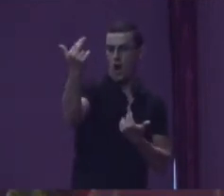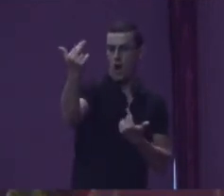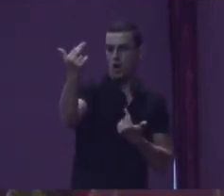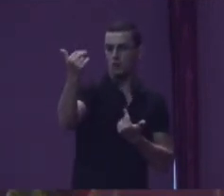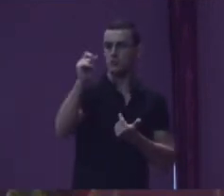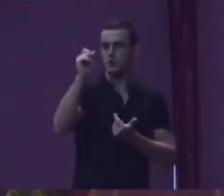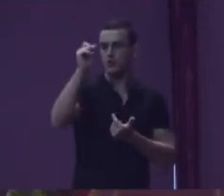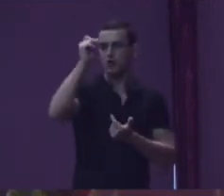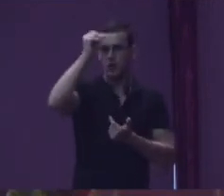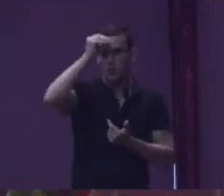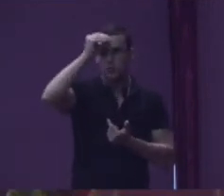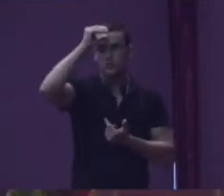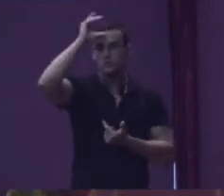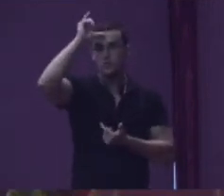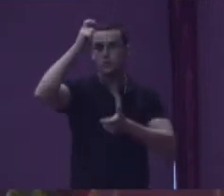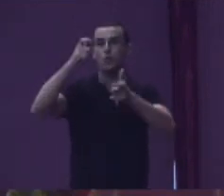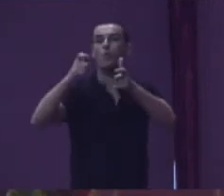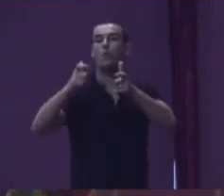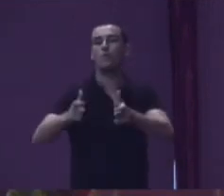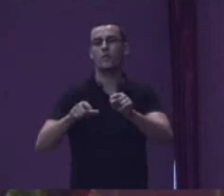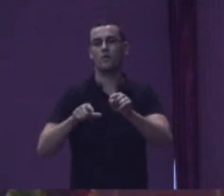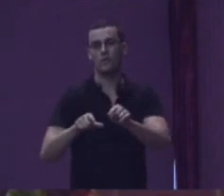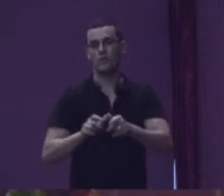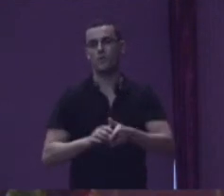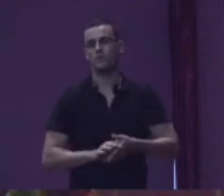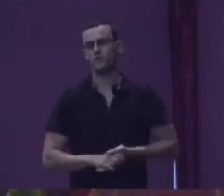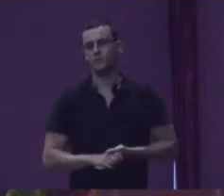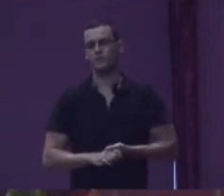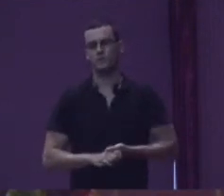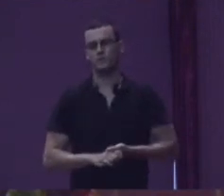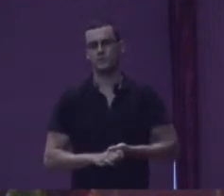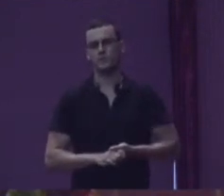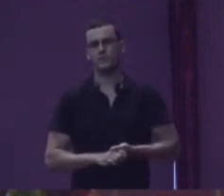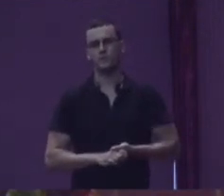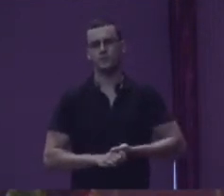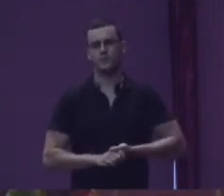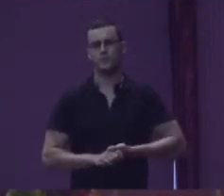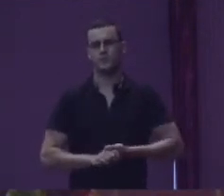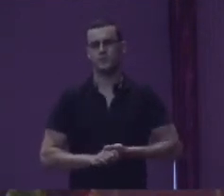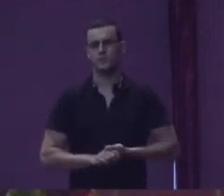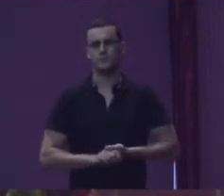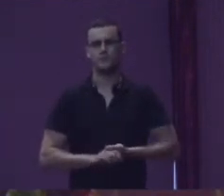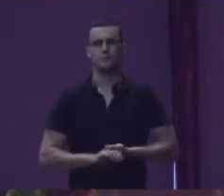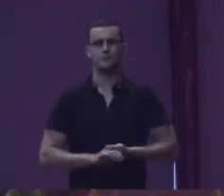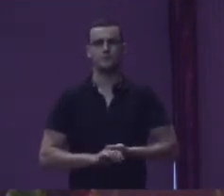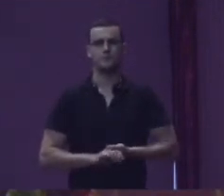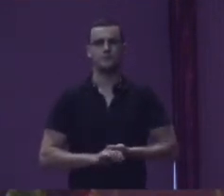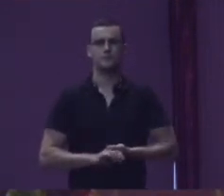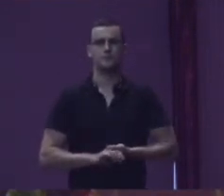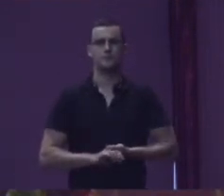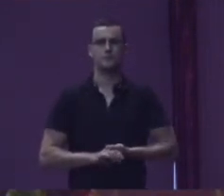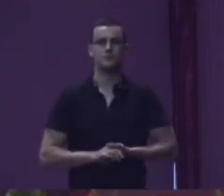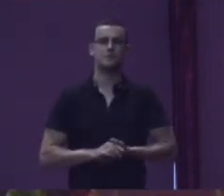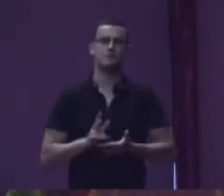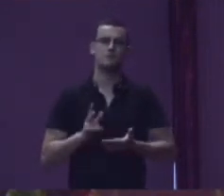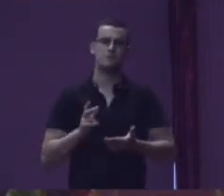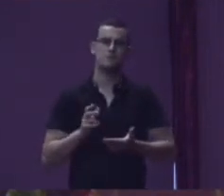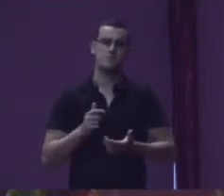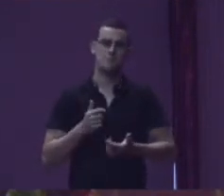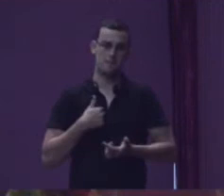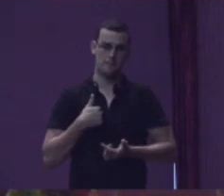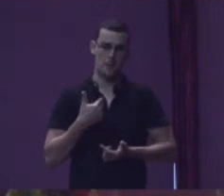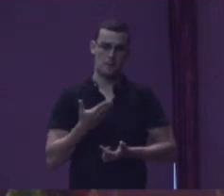local, porque a gente tem algumas... O curso que eu acompanhei